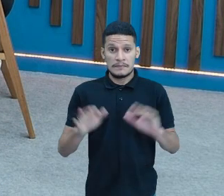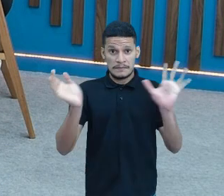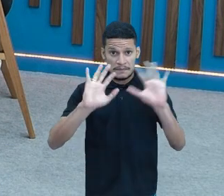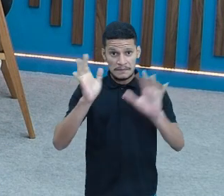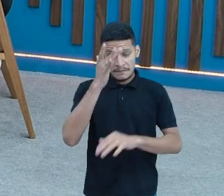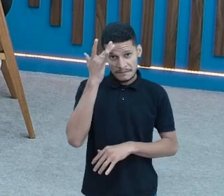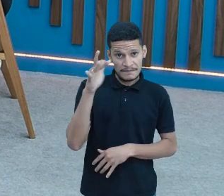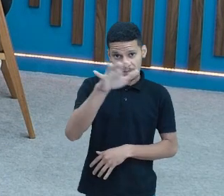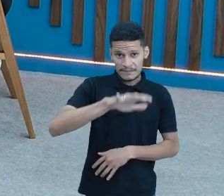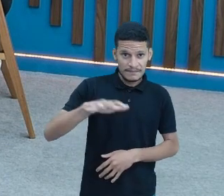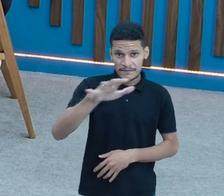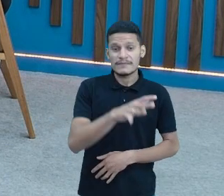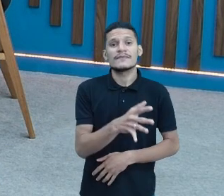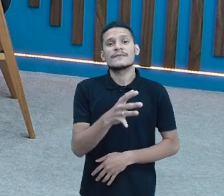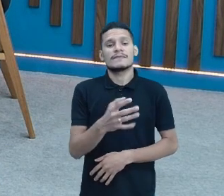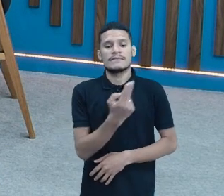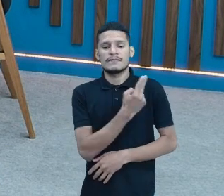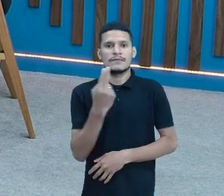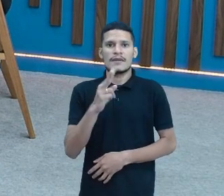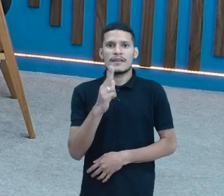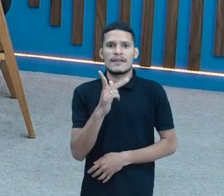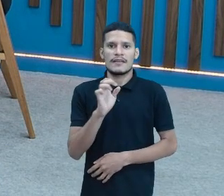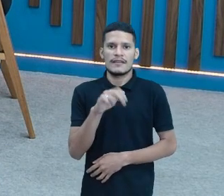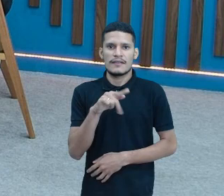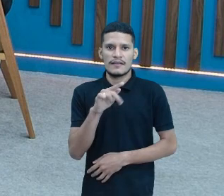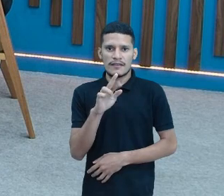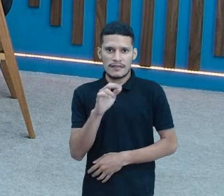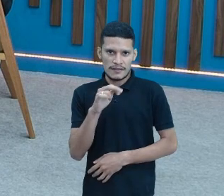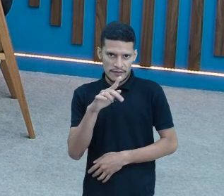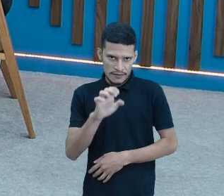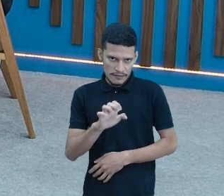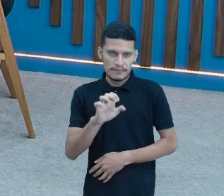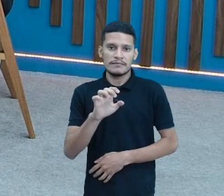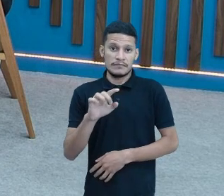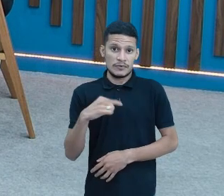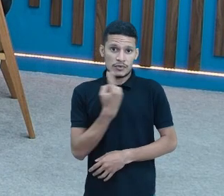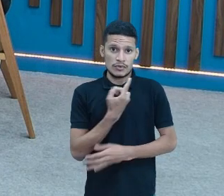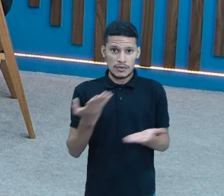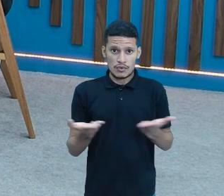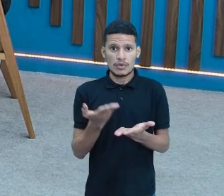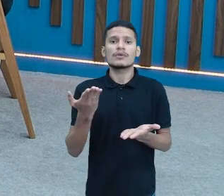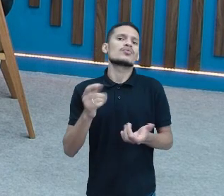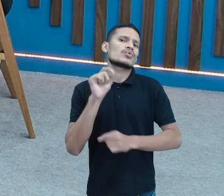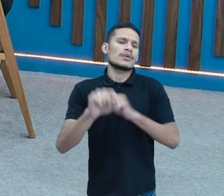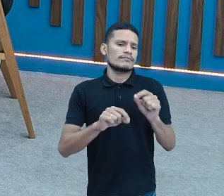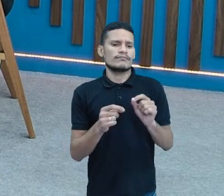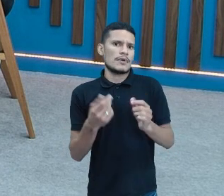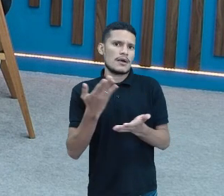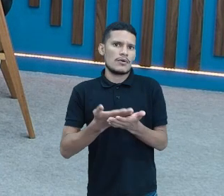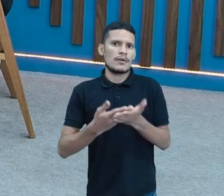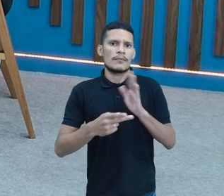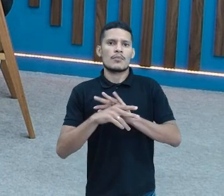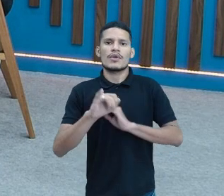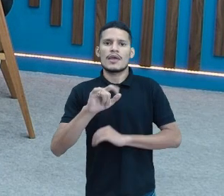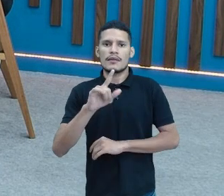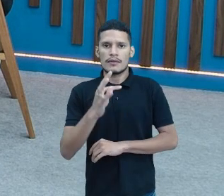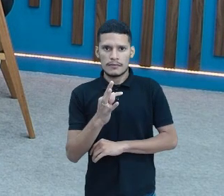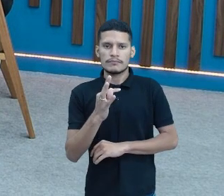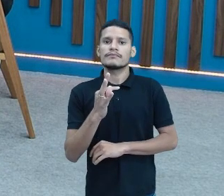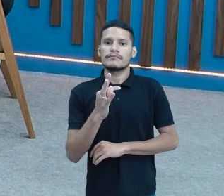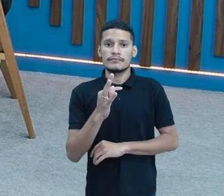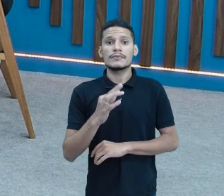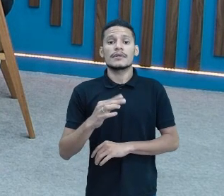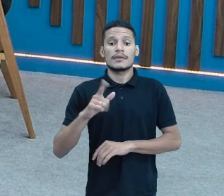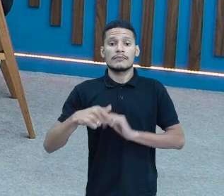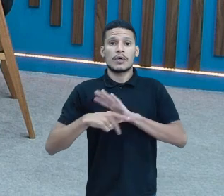Salve, salve, moçada! Eu sou o professor Henrique Nelson, estamos começando a nossa aula de Introdução às Leis Trabalhistas, ILT. Essa é uma aula para o